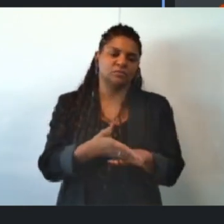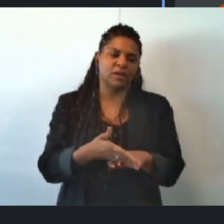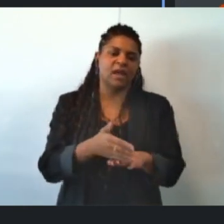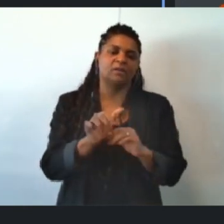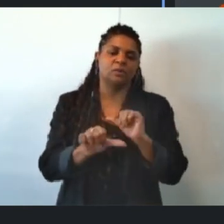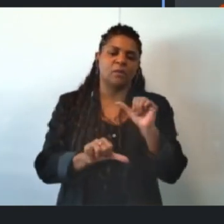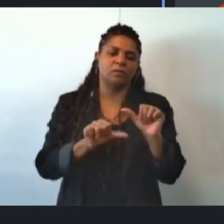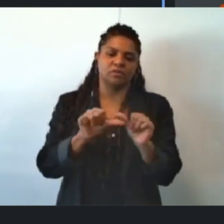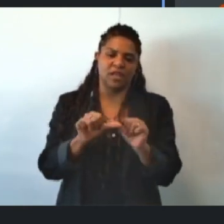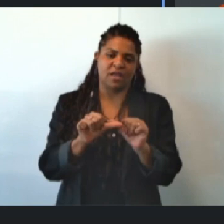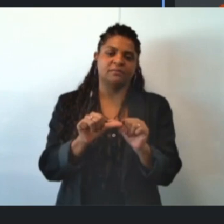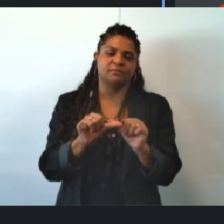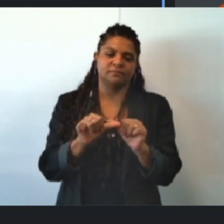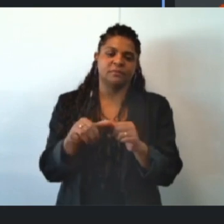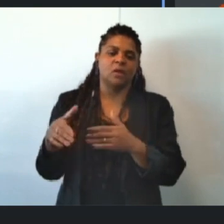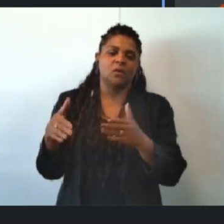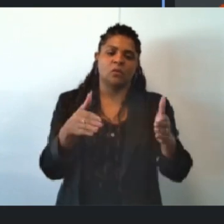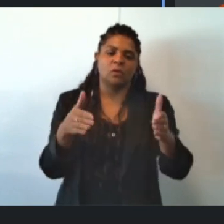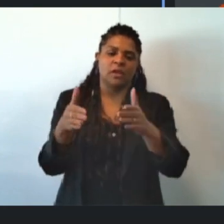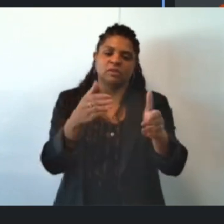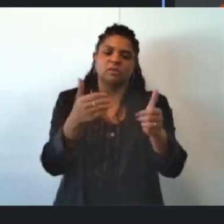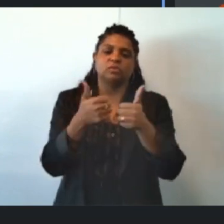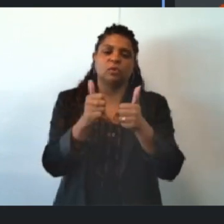Assis Chateaubriand pegando a Francisco Salles